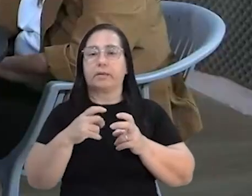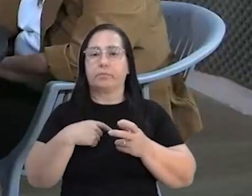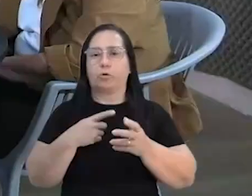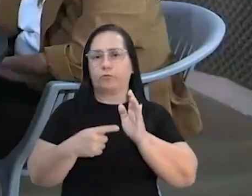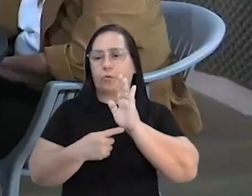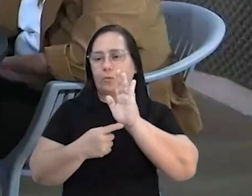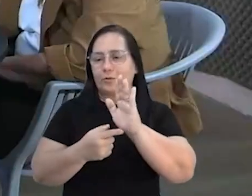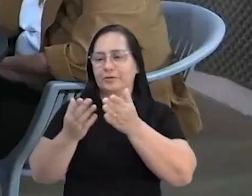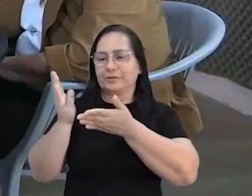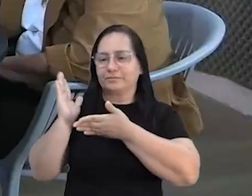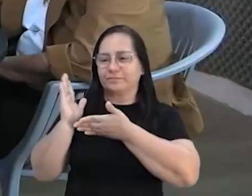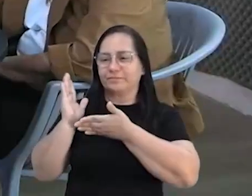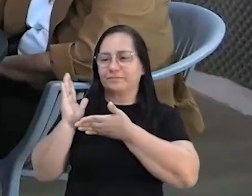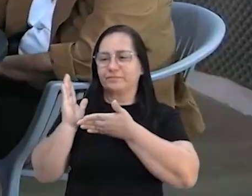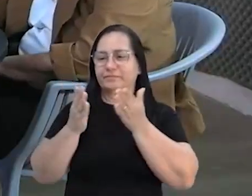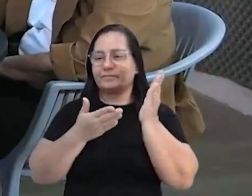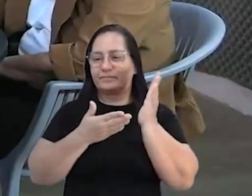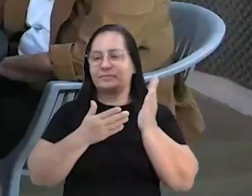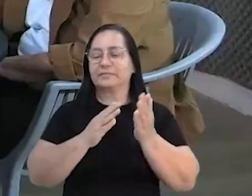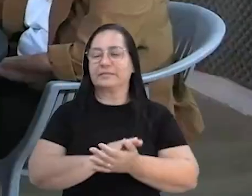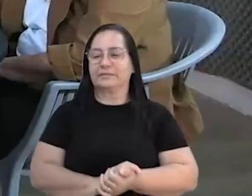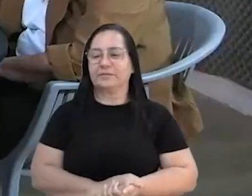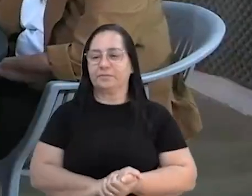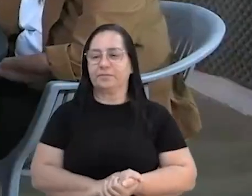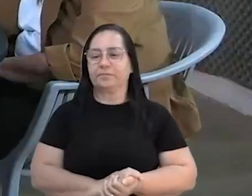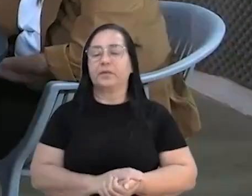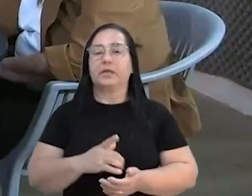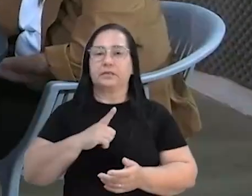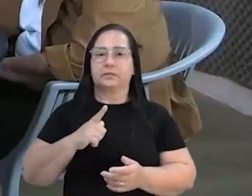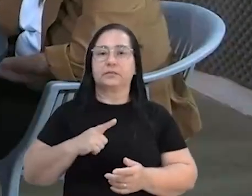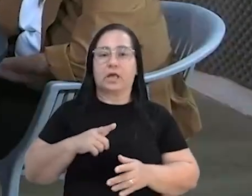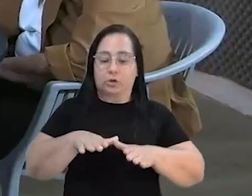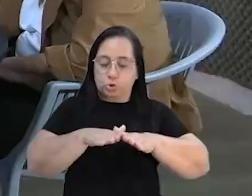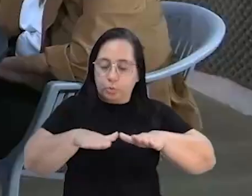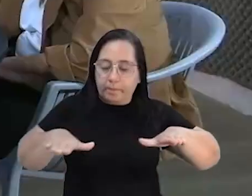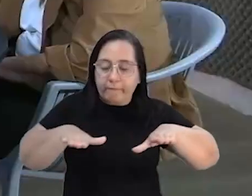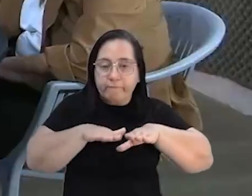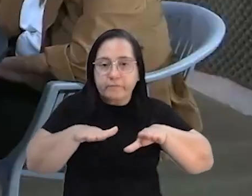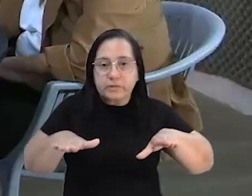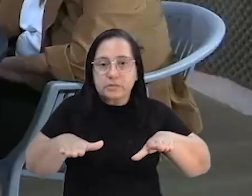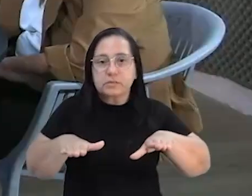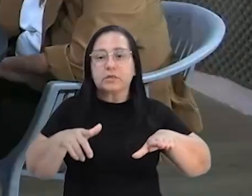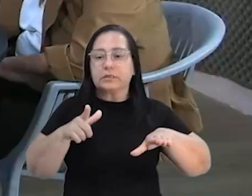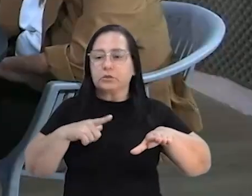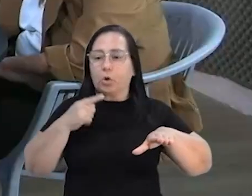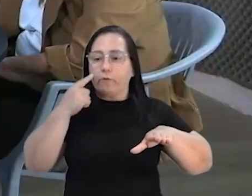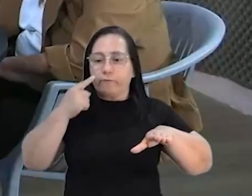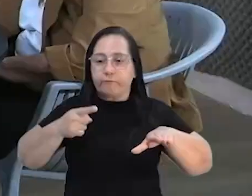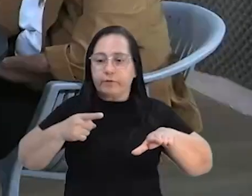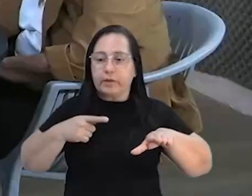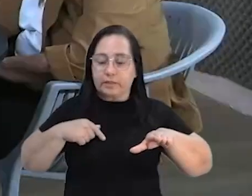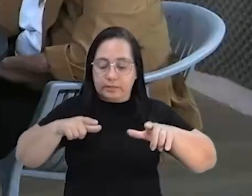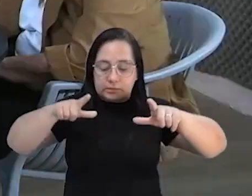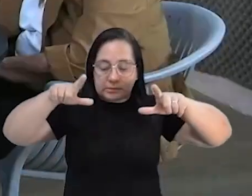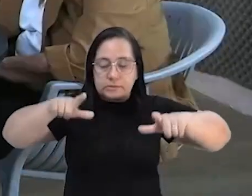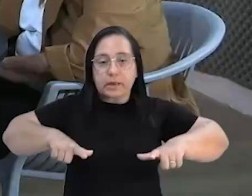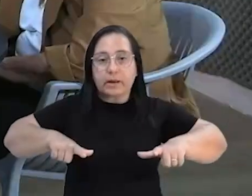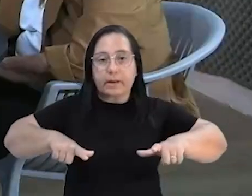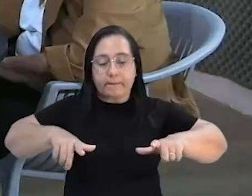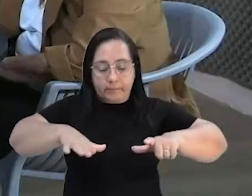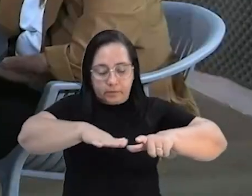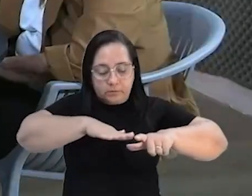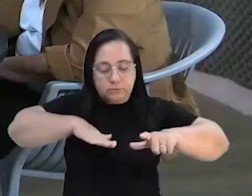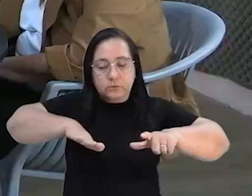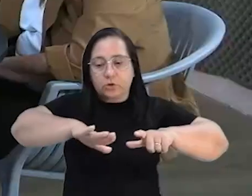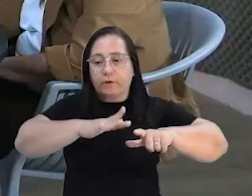sardinha para o meu lado, né? Do design de superfície. Então, é interessante nesse ladrilho, nessa cerâmica, que quando a